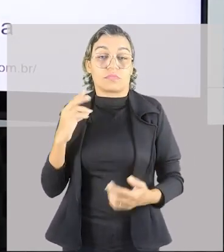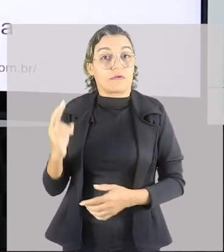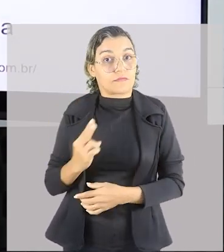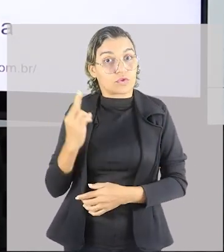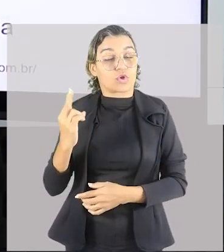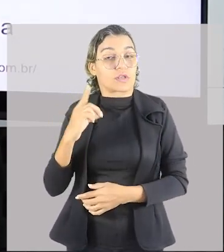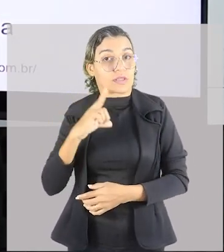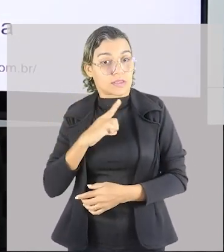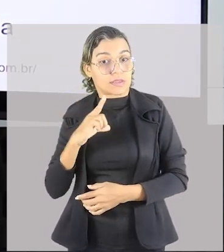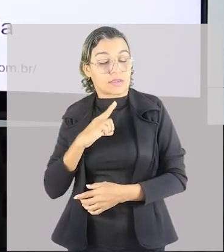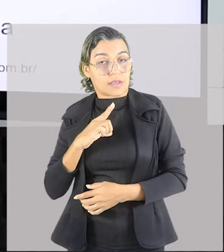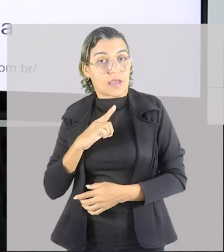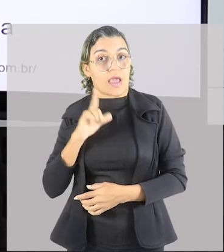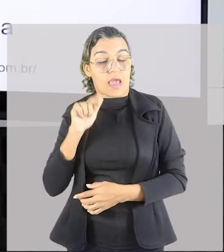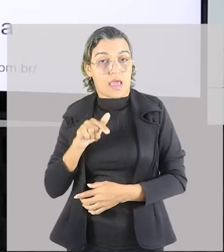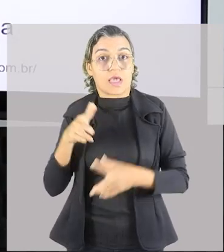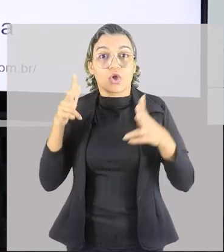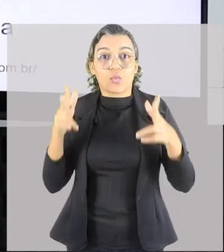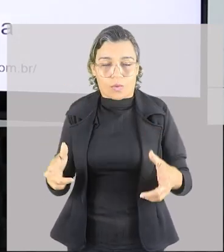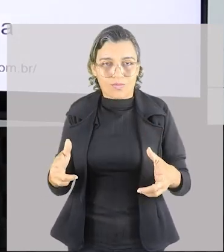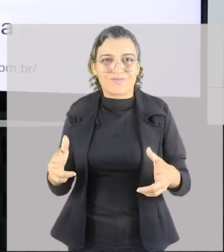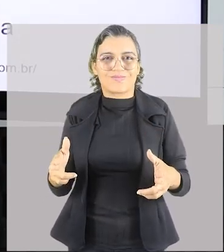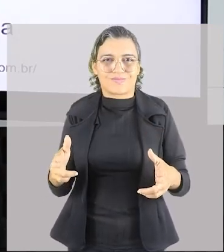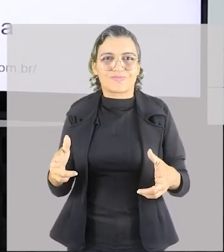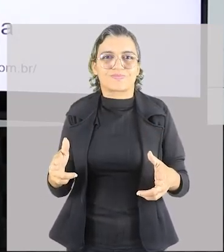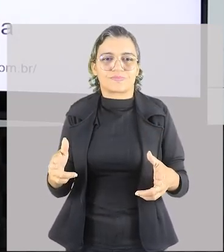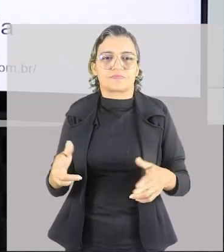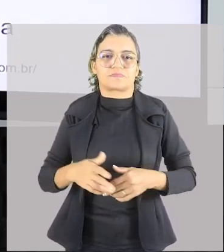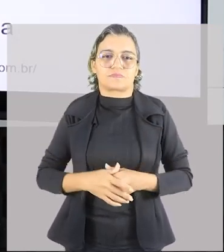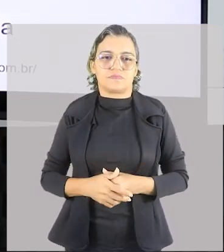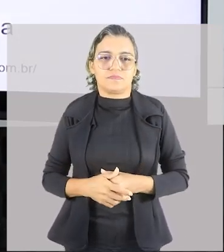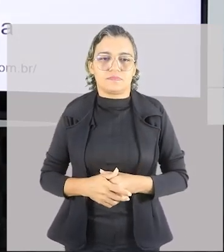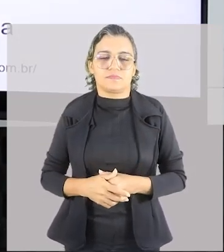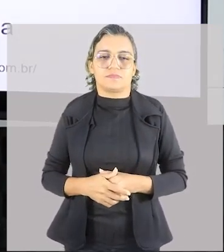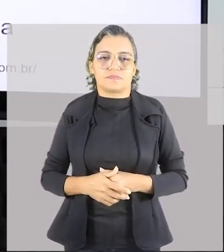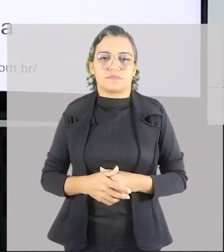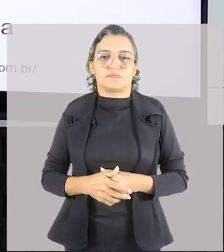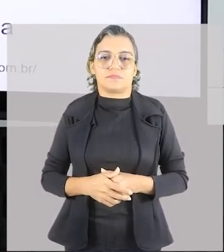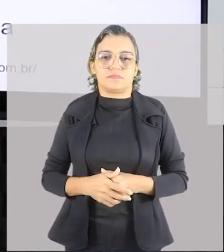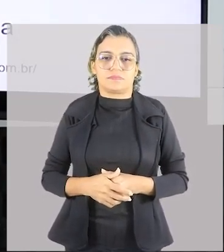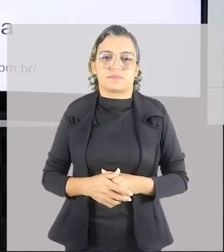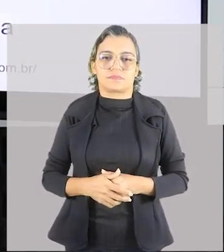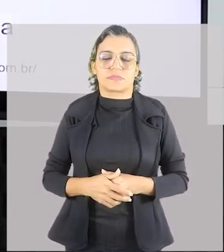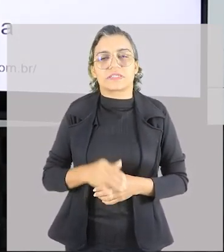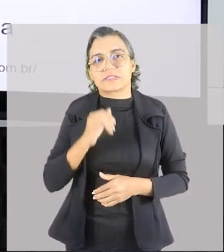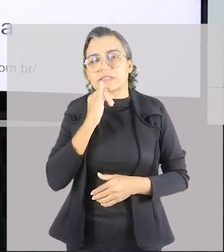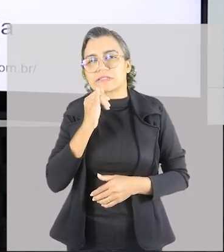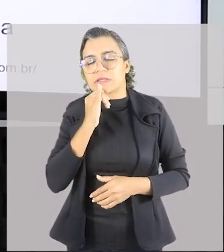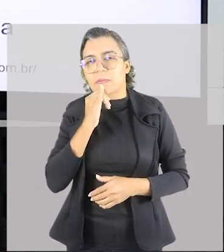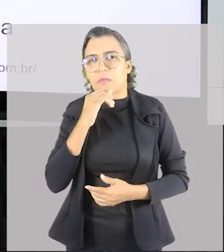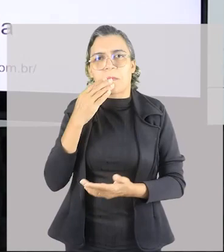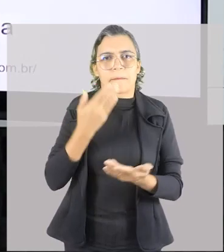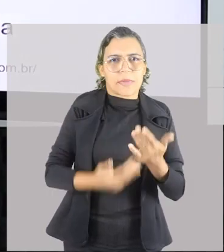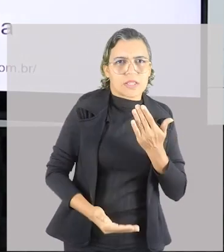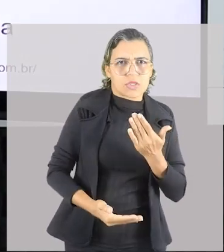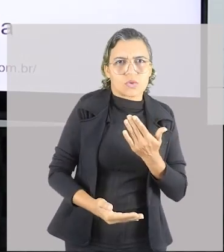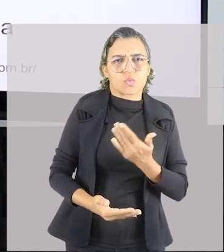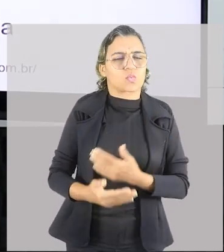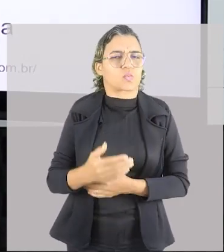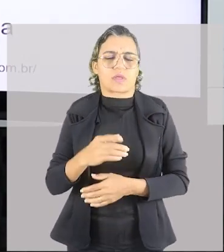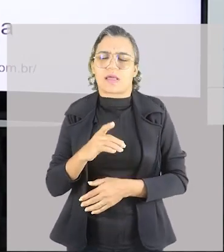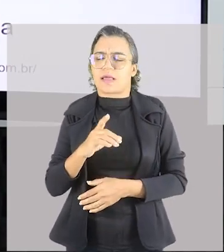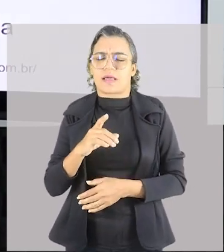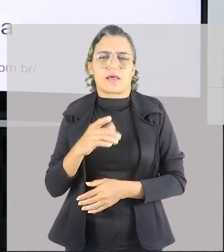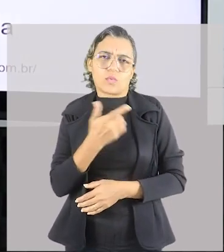vier, ela vai vir para todos. E praticamente não existe o derrotado dentro desses